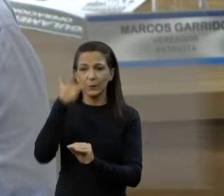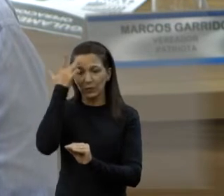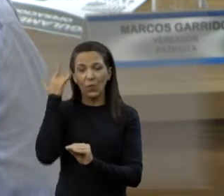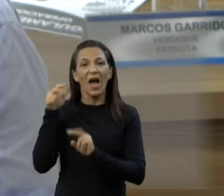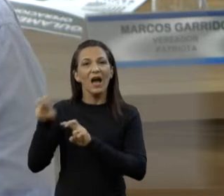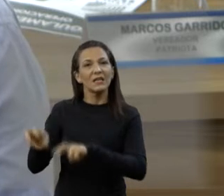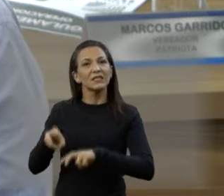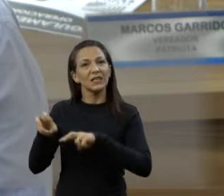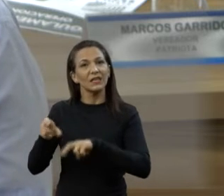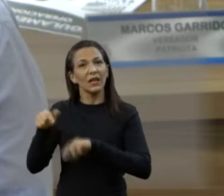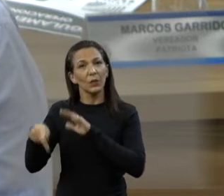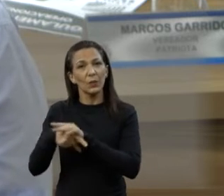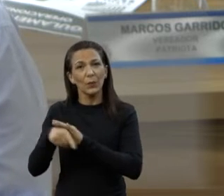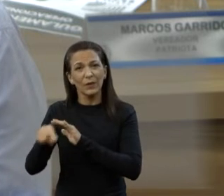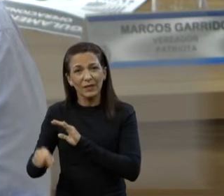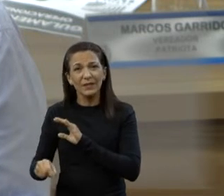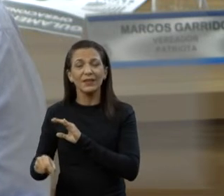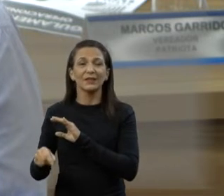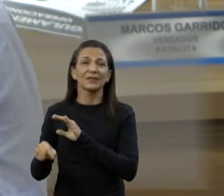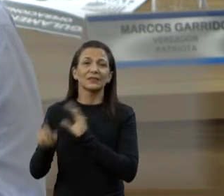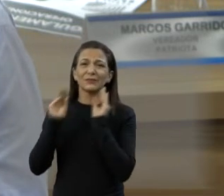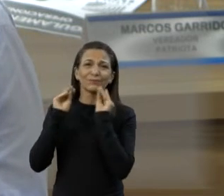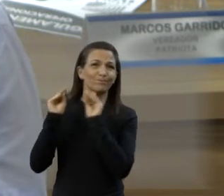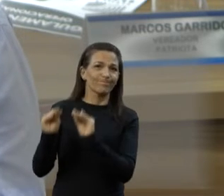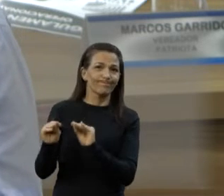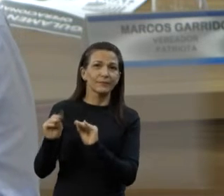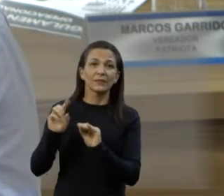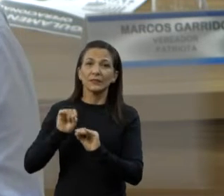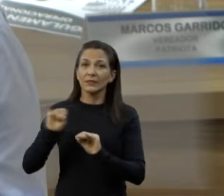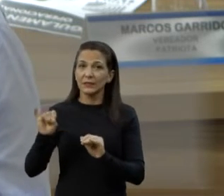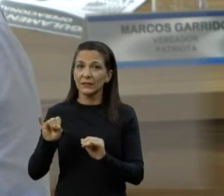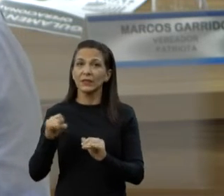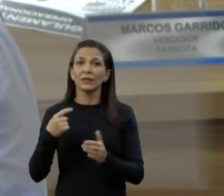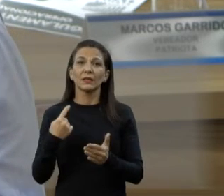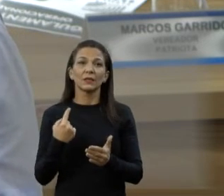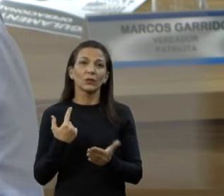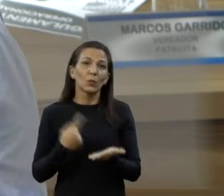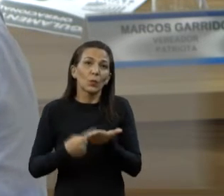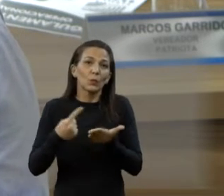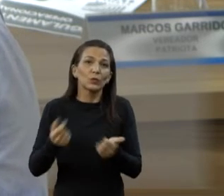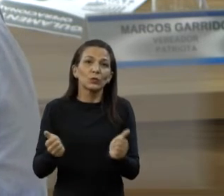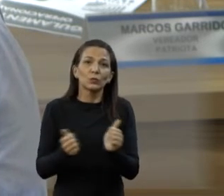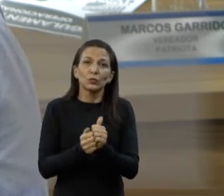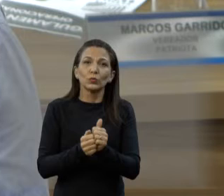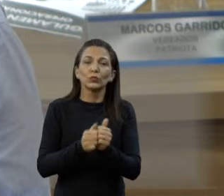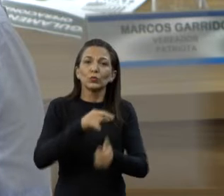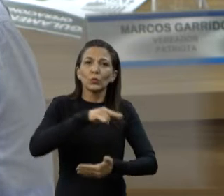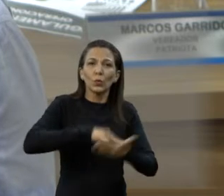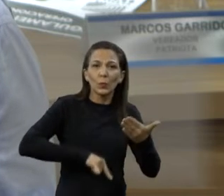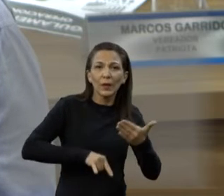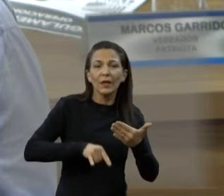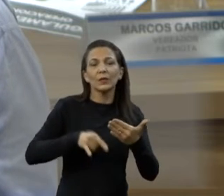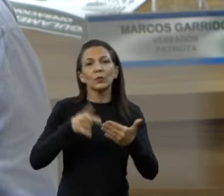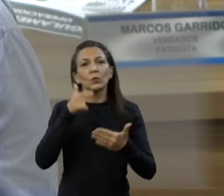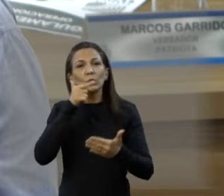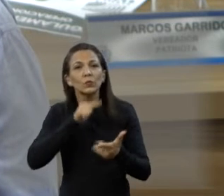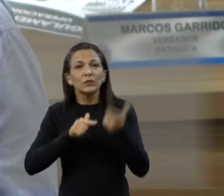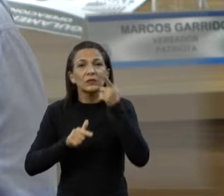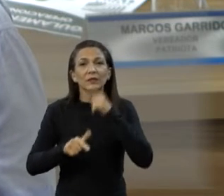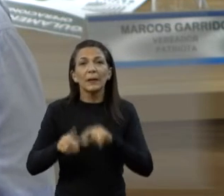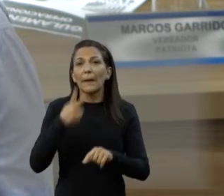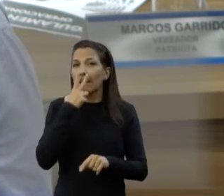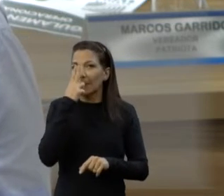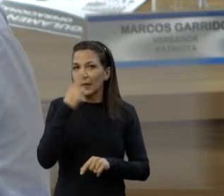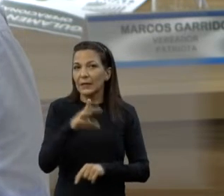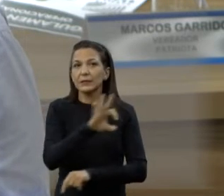assentados aqui e se você se comprometer a gente tentar fazer esse levantamento da menos espaço para conseguir que nem parece